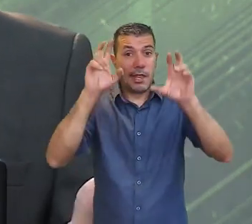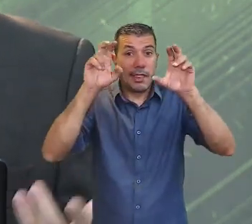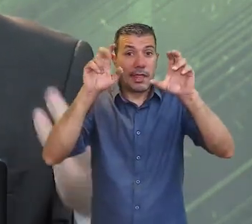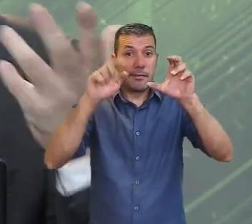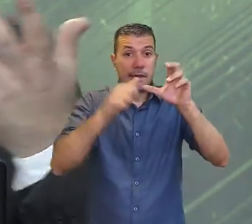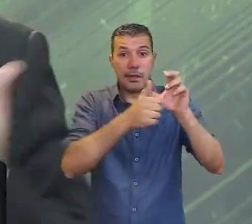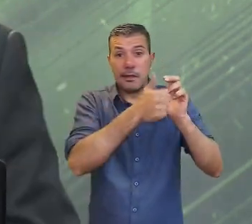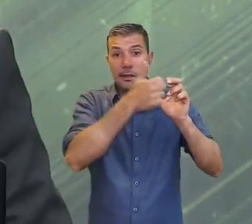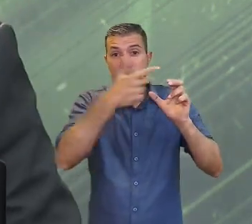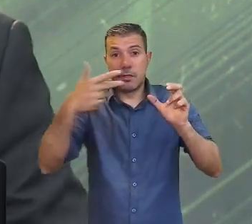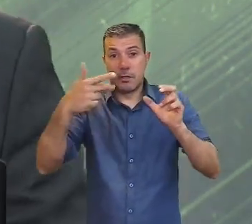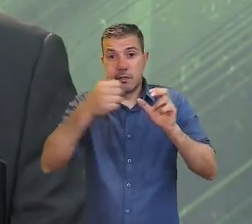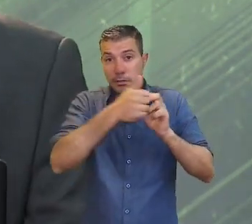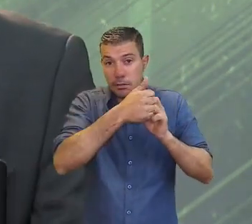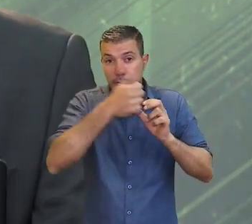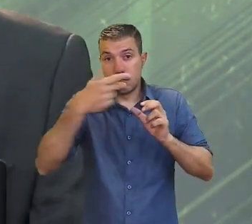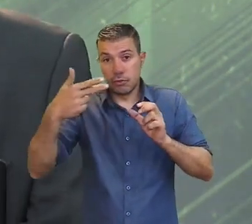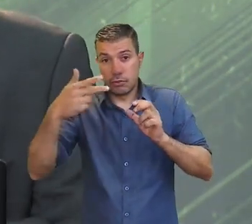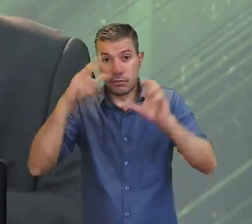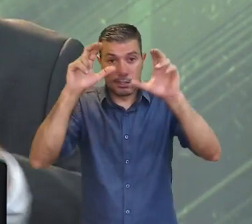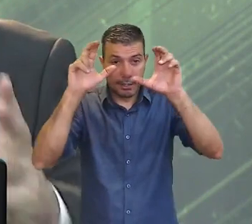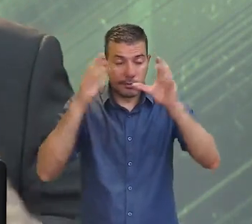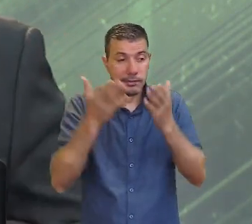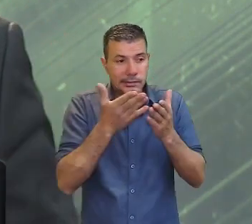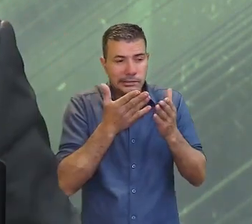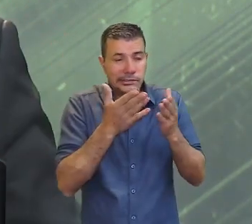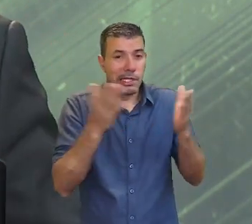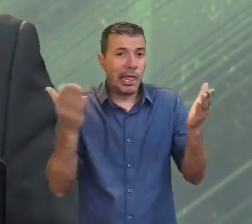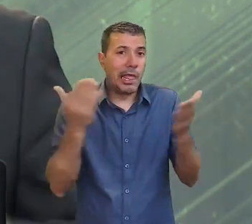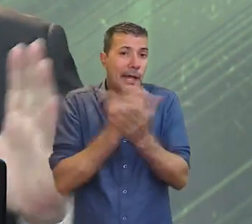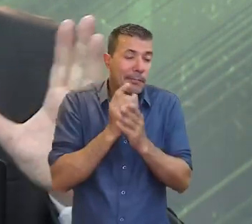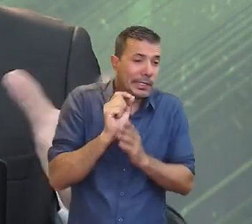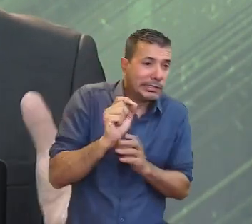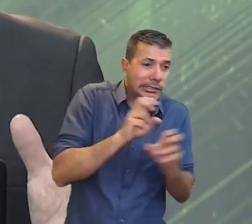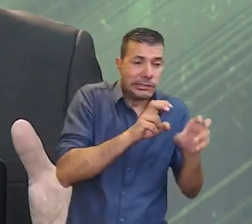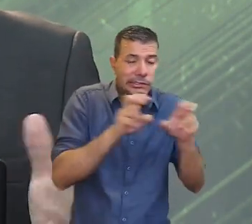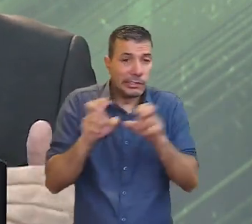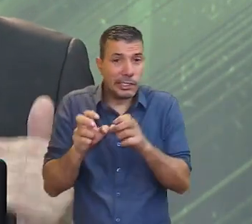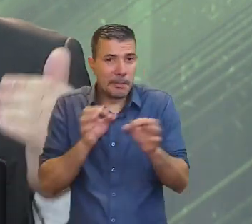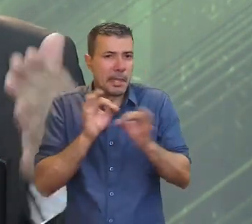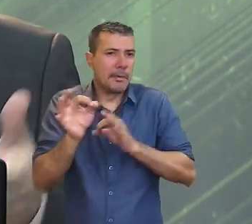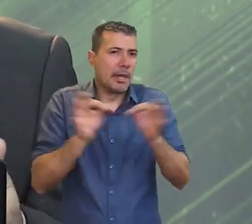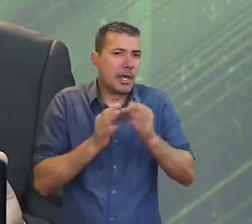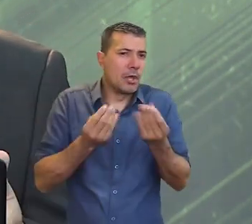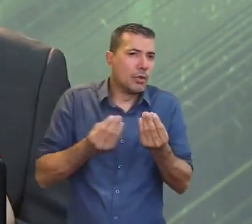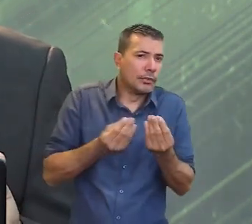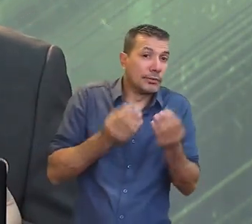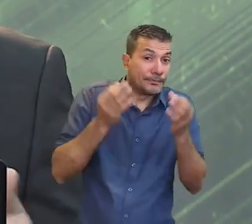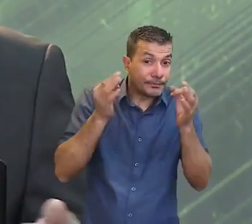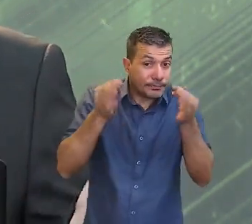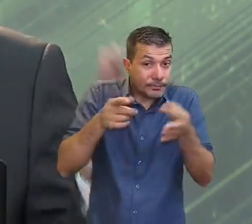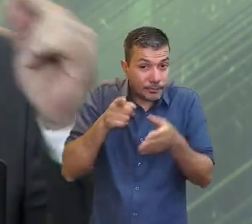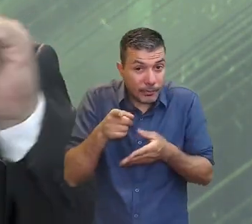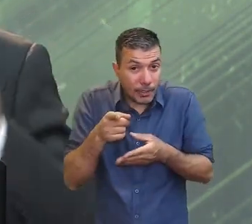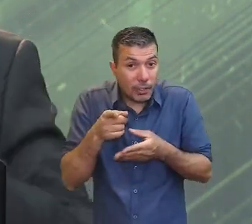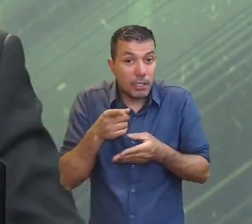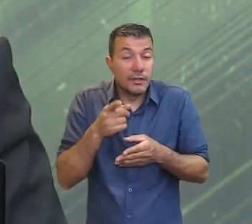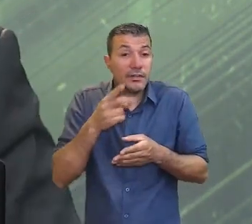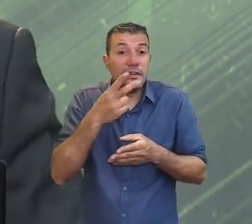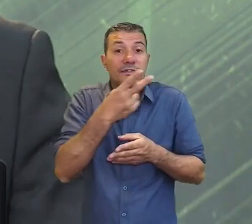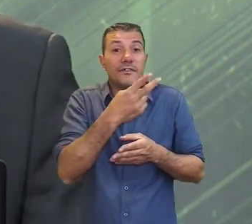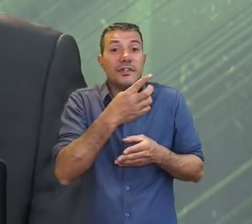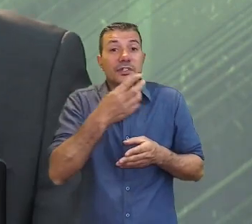avançando, estamos quase terminando a nossa série. E você já vai se programando, nós estamos nos preparando para que o encerramento da série seja no